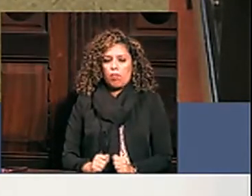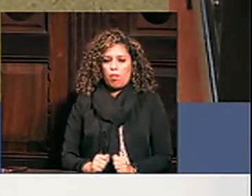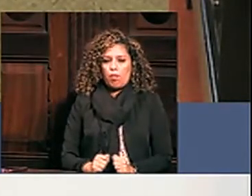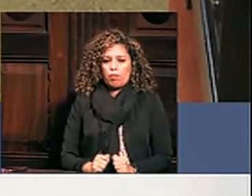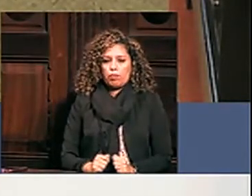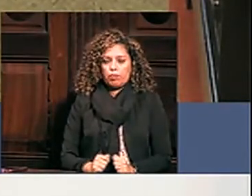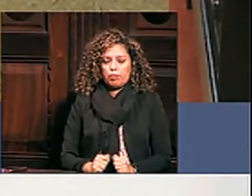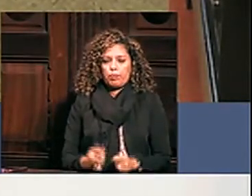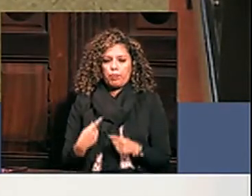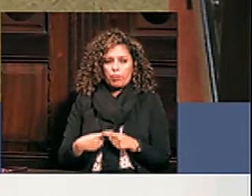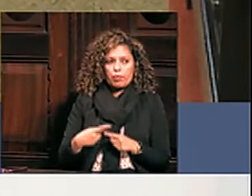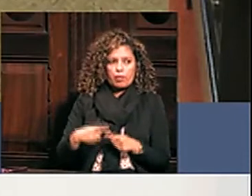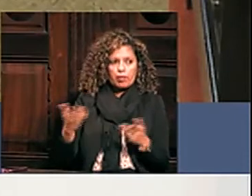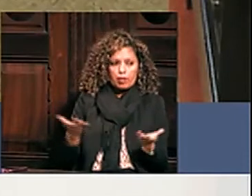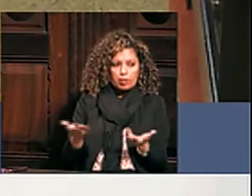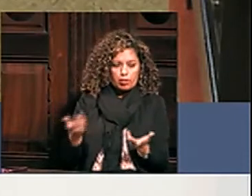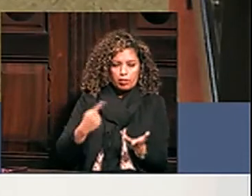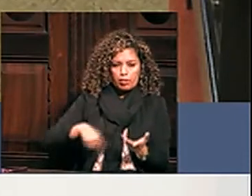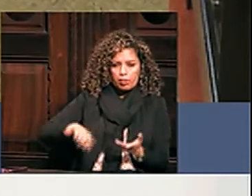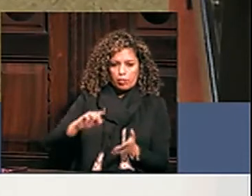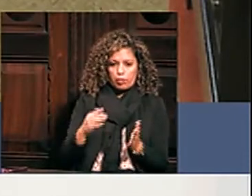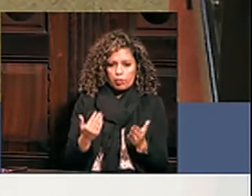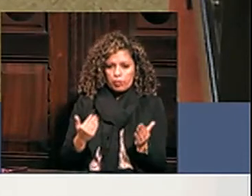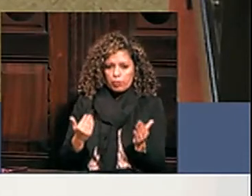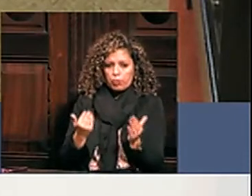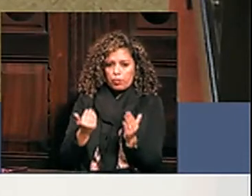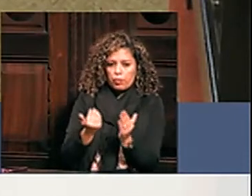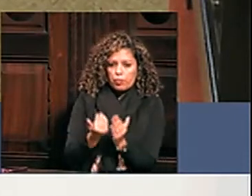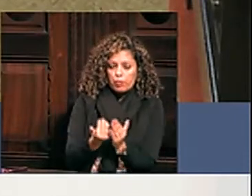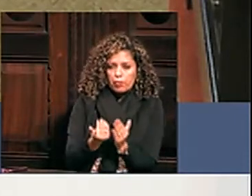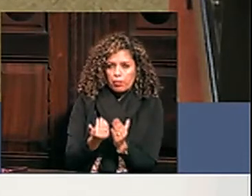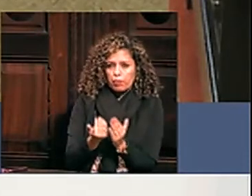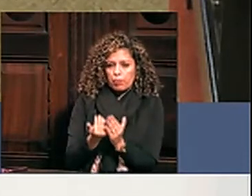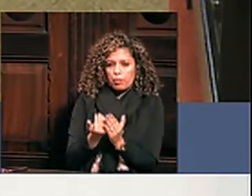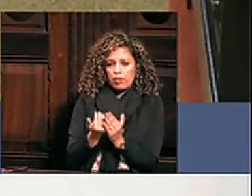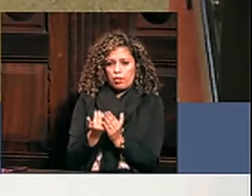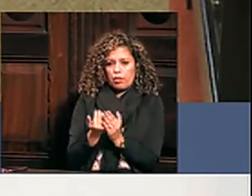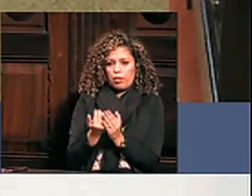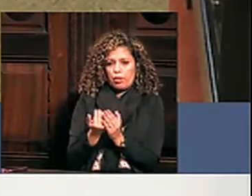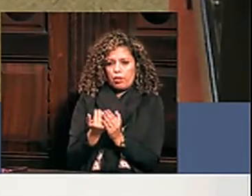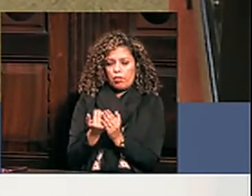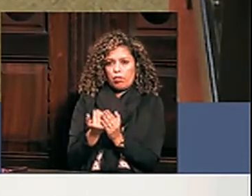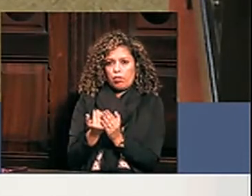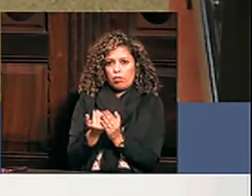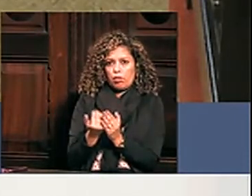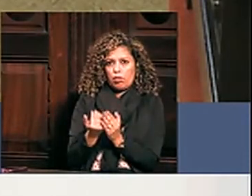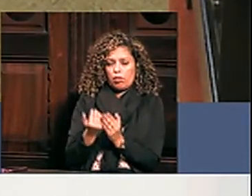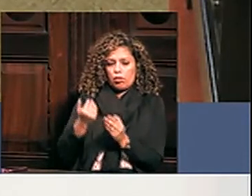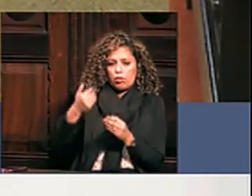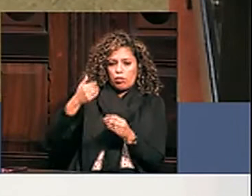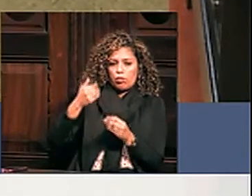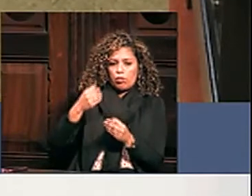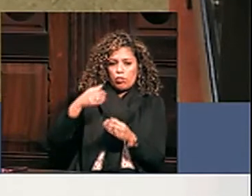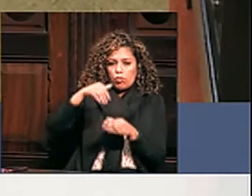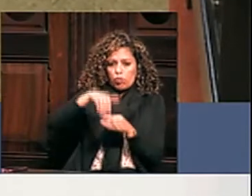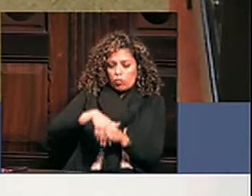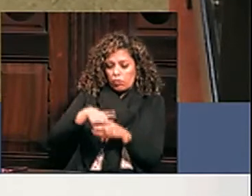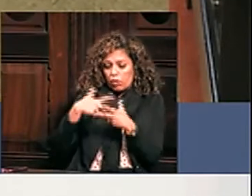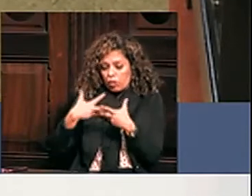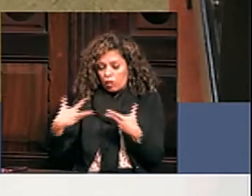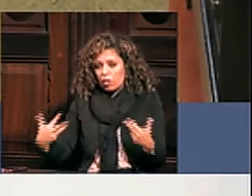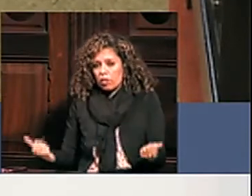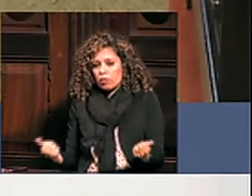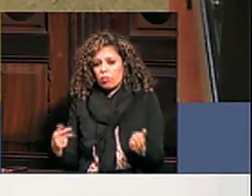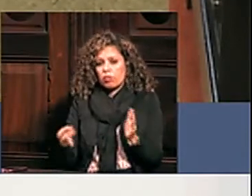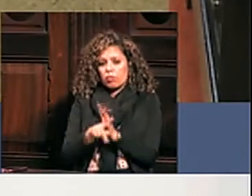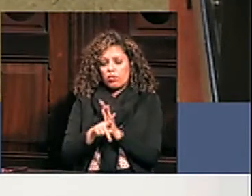na iminência de aprovar a Lei Candir, as compensações da Lei Candir. O Congresso Nacional já fez o